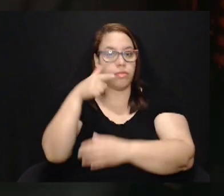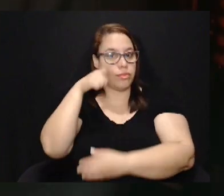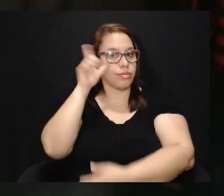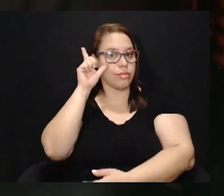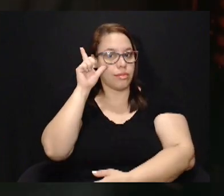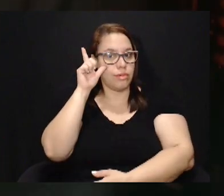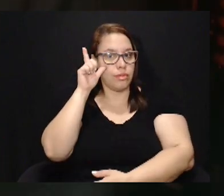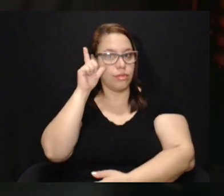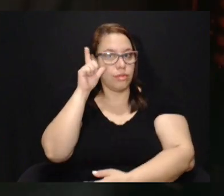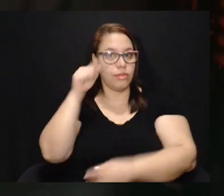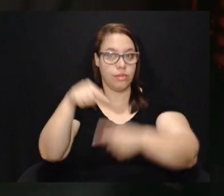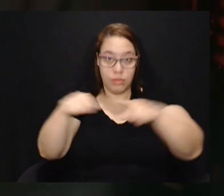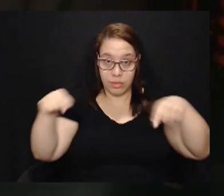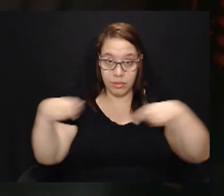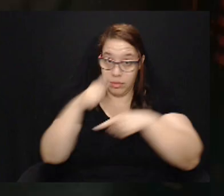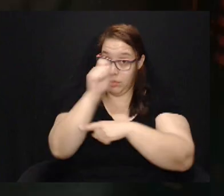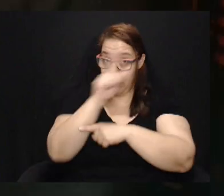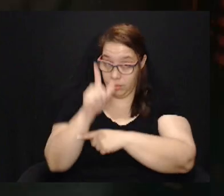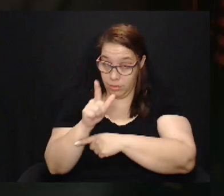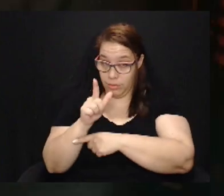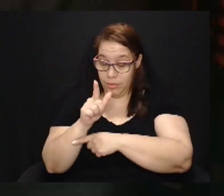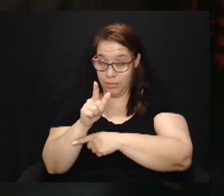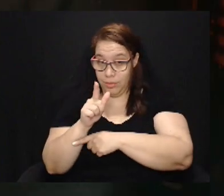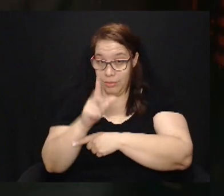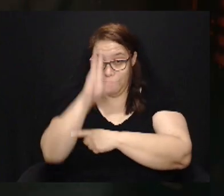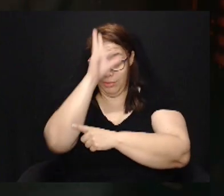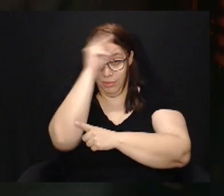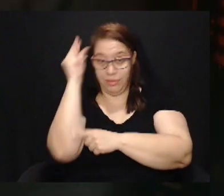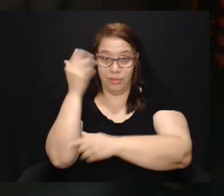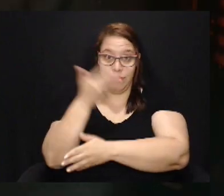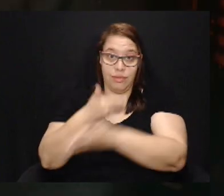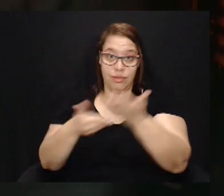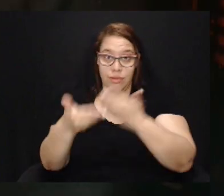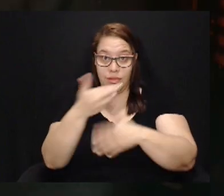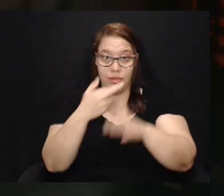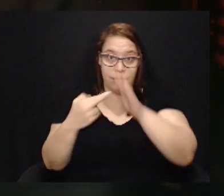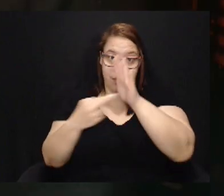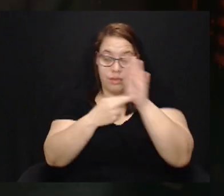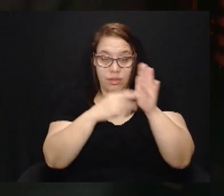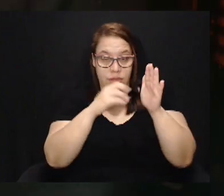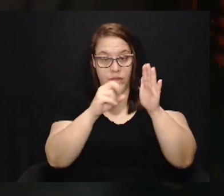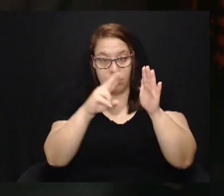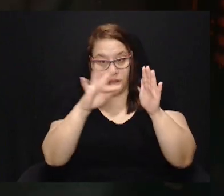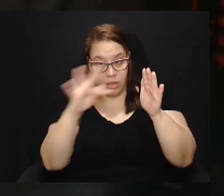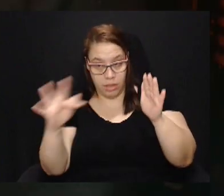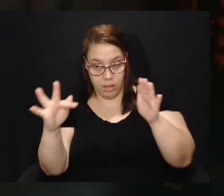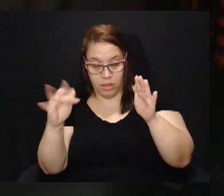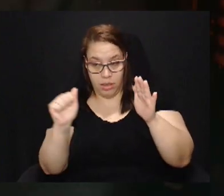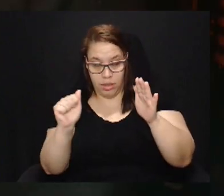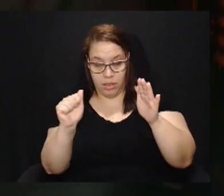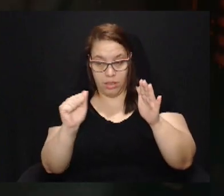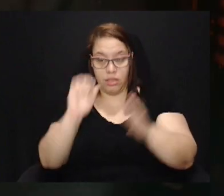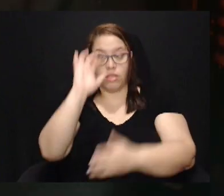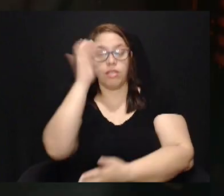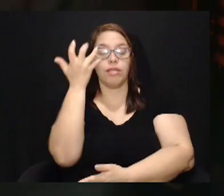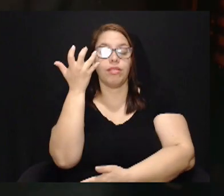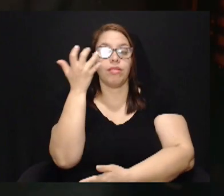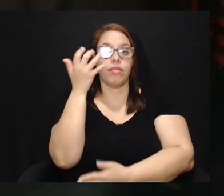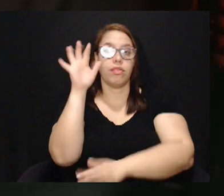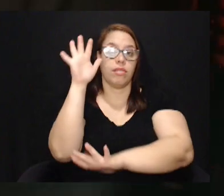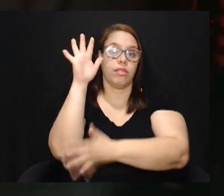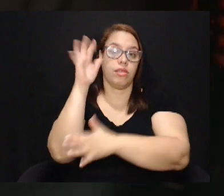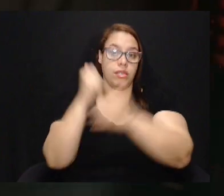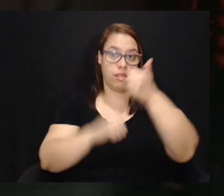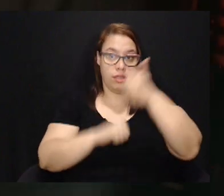Paço Municipal de Campinas, com a participação dos representantes da CUFA. As partidas devem acontecer na Praça de Esportes